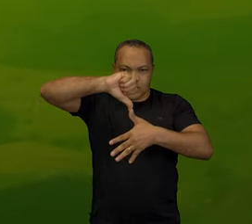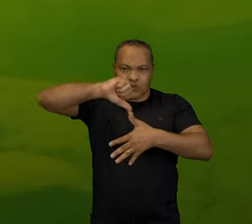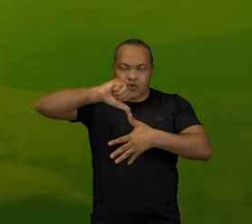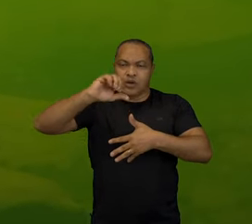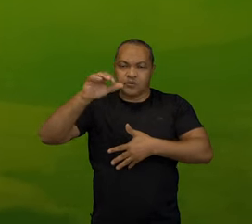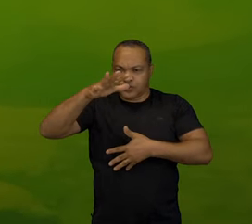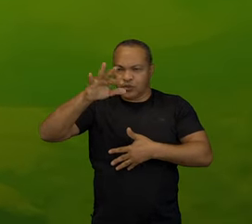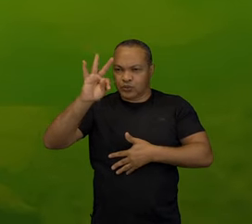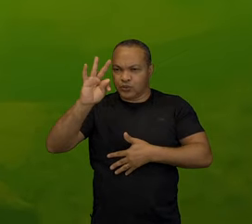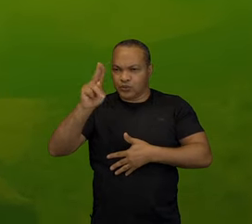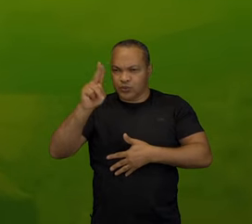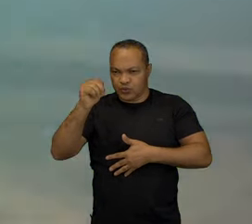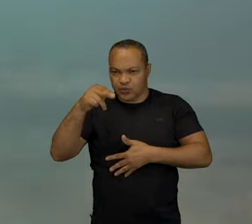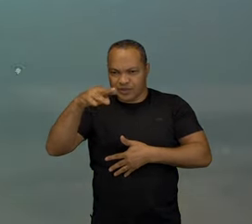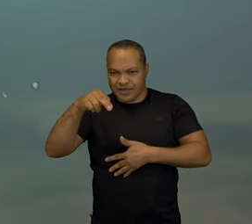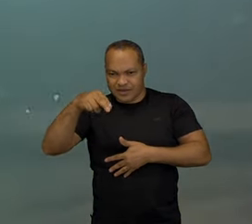como o tucunaré.